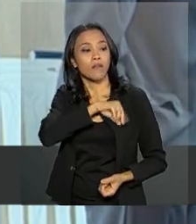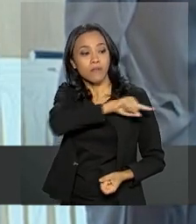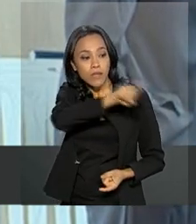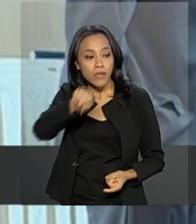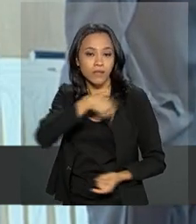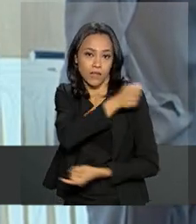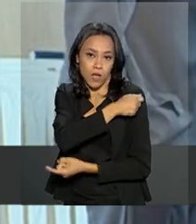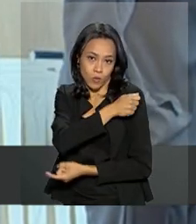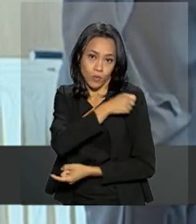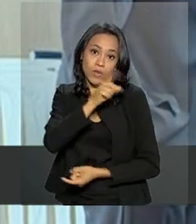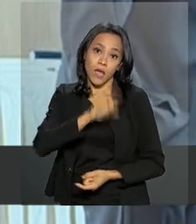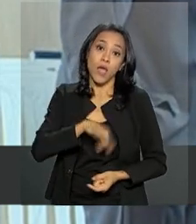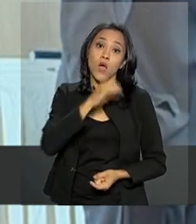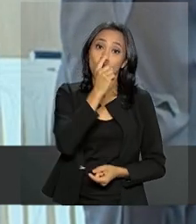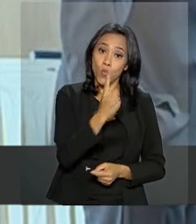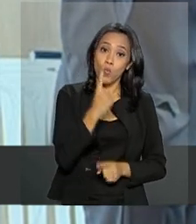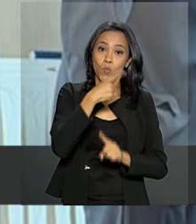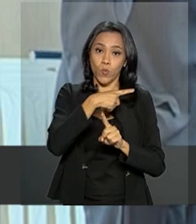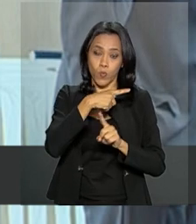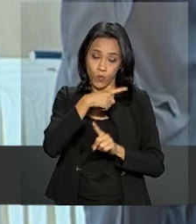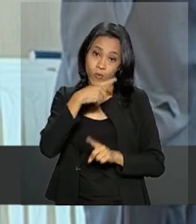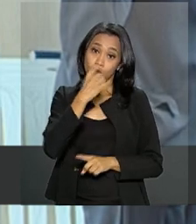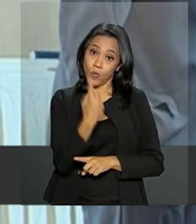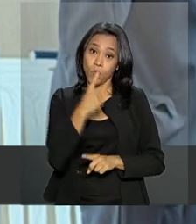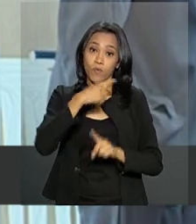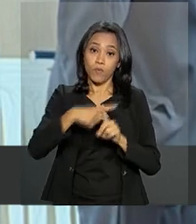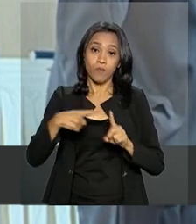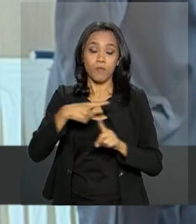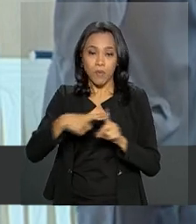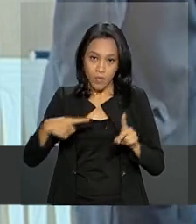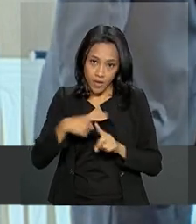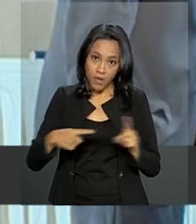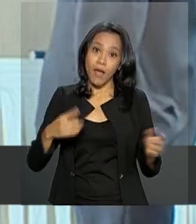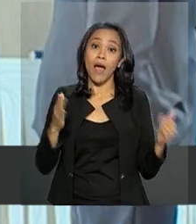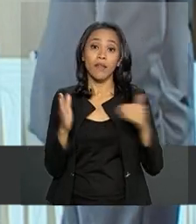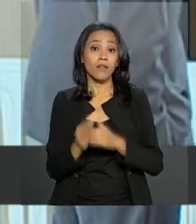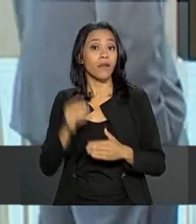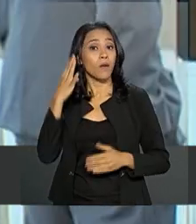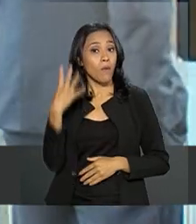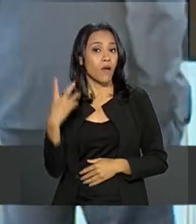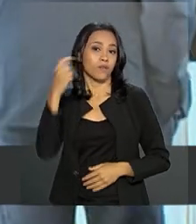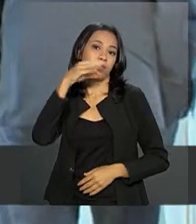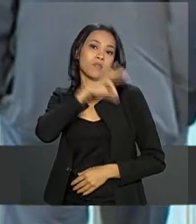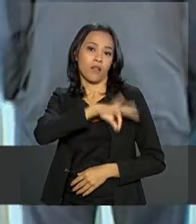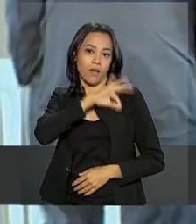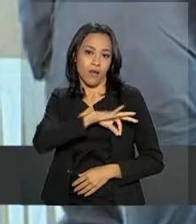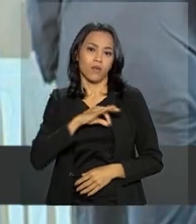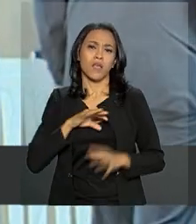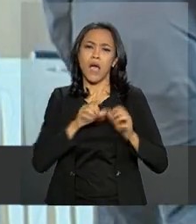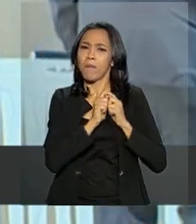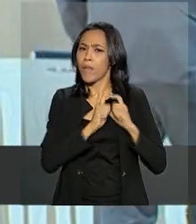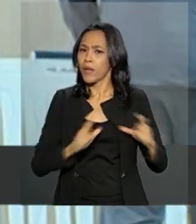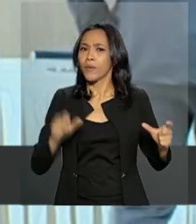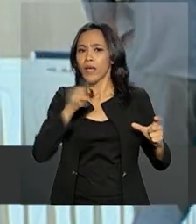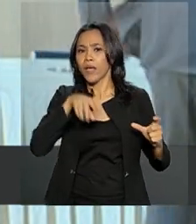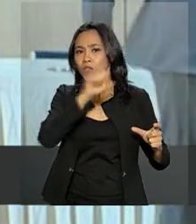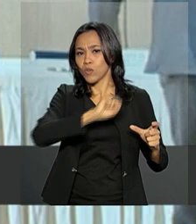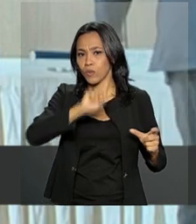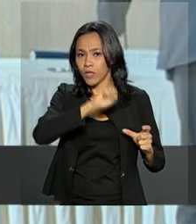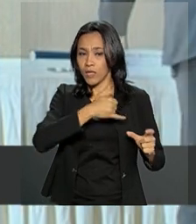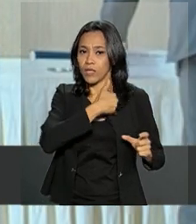deles declara entre 1,5 a 4,5 salários mínimos. A maior parte também é solteira e com idade